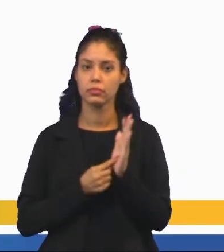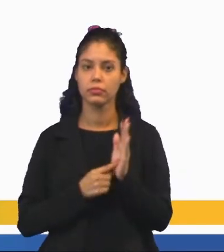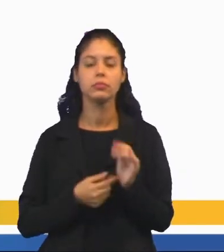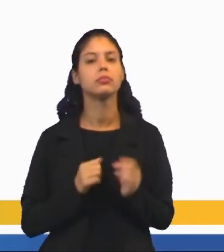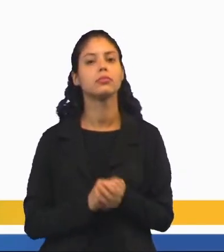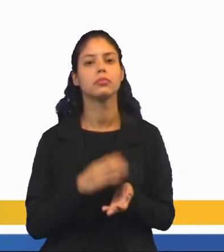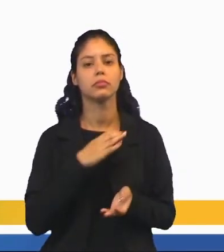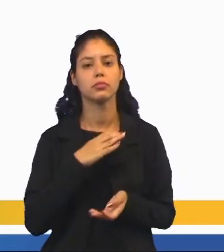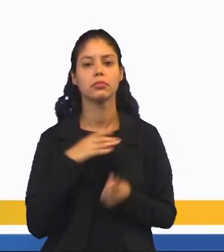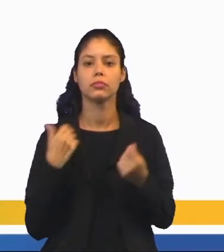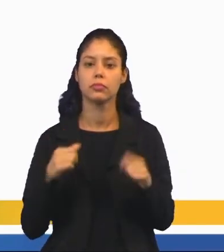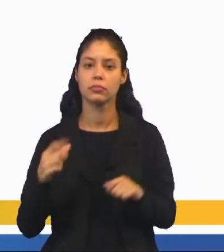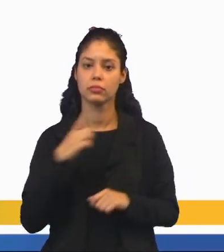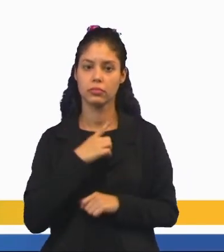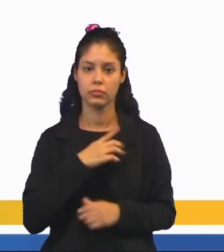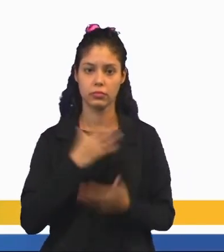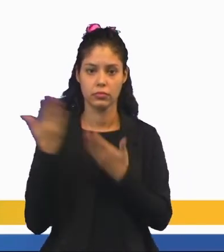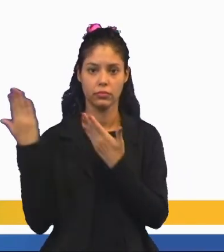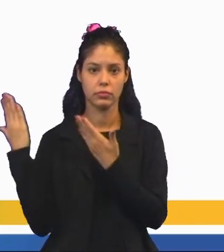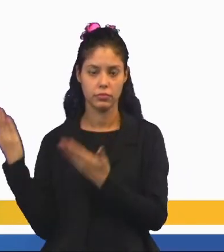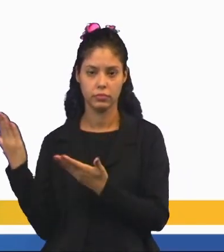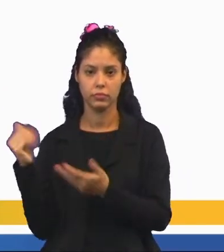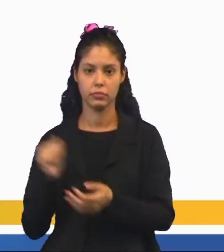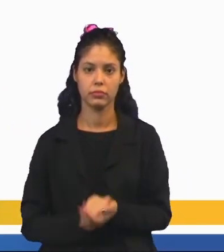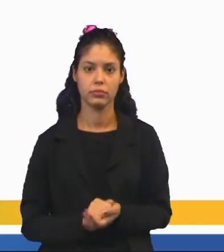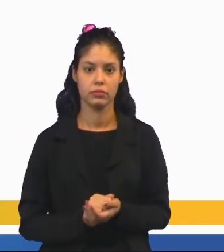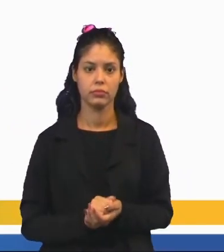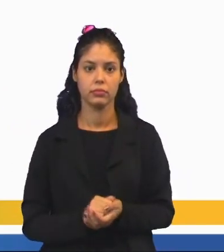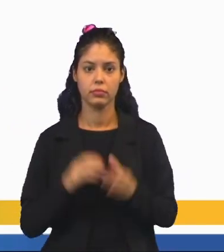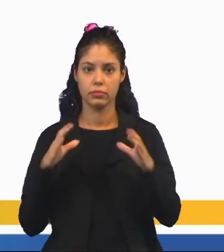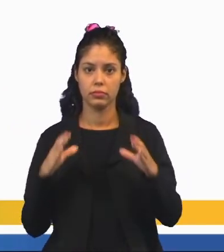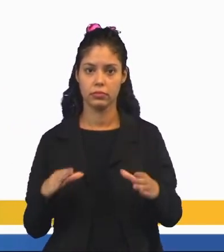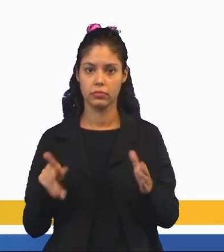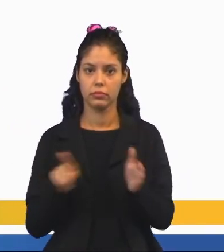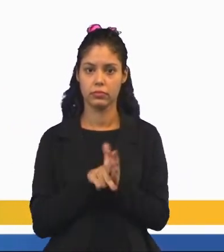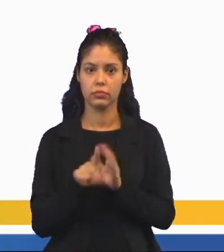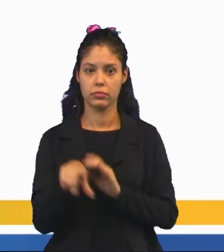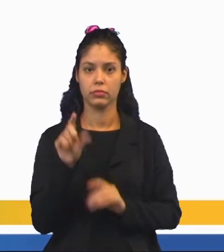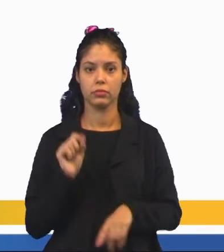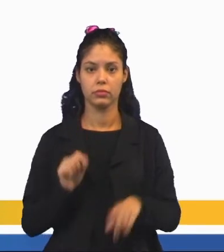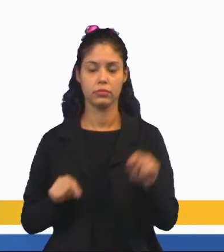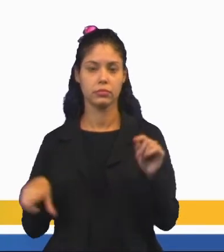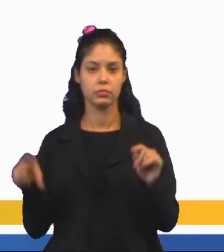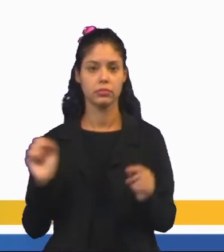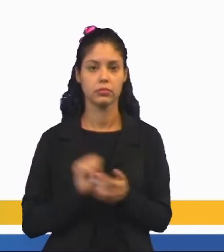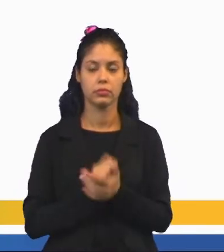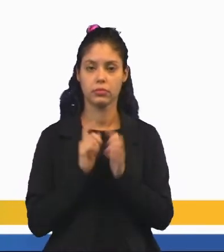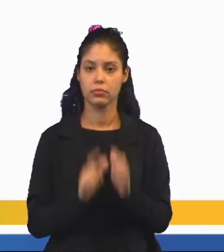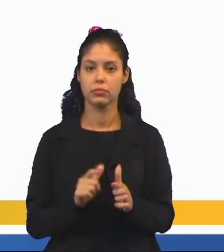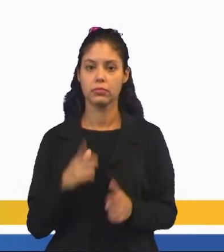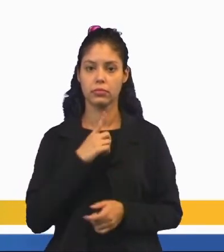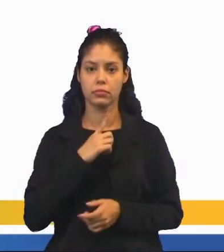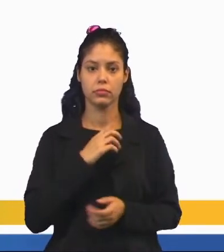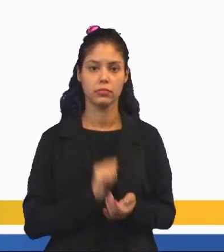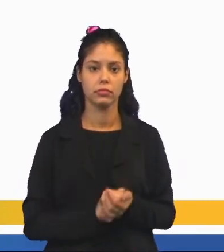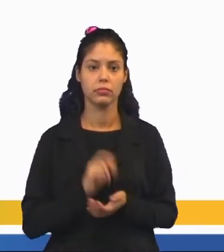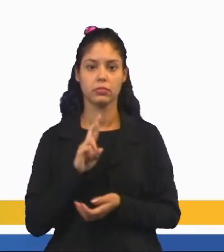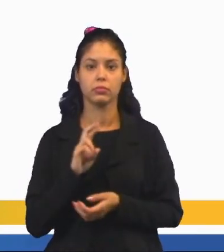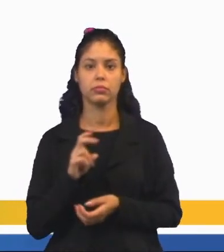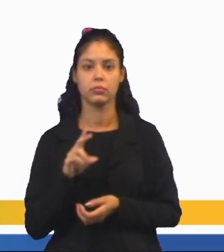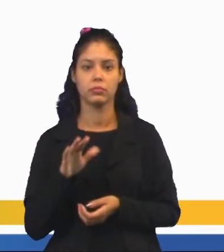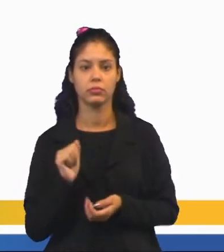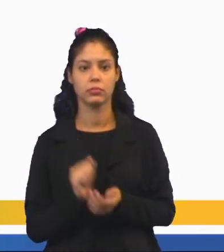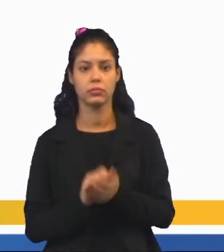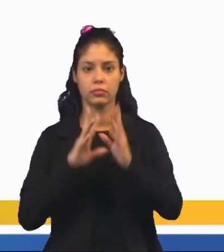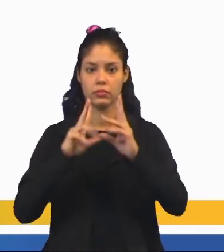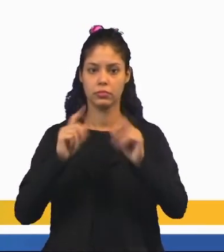da cidade que nós temos esse descarte. Temos as lixeiras seletivas, onde tem a lixeira